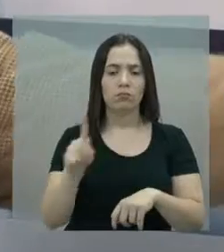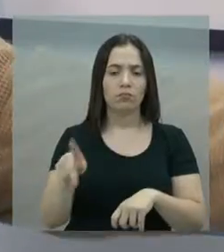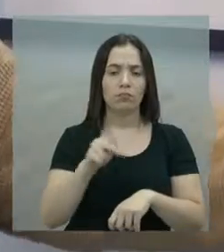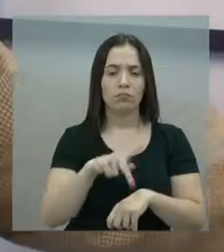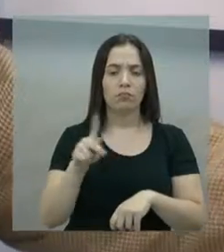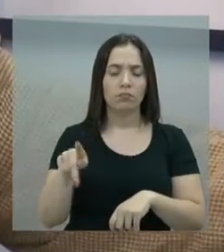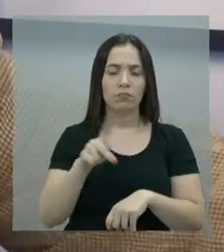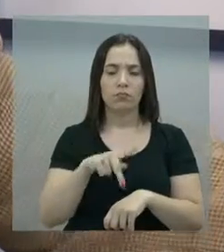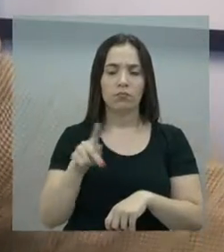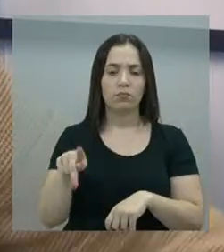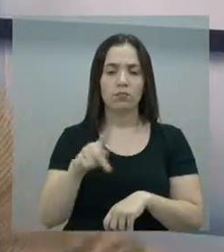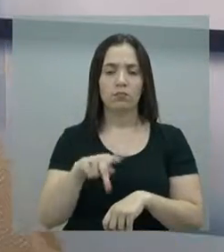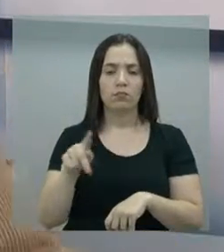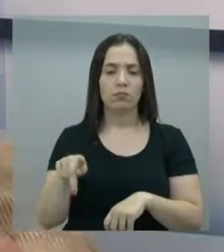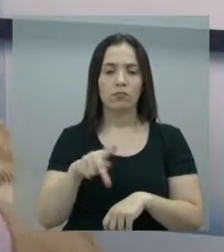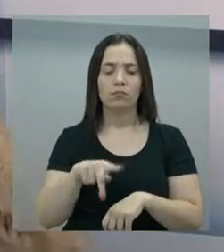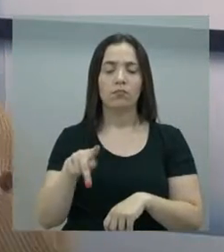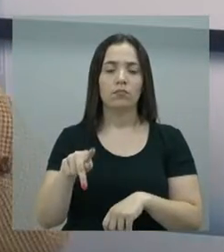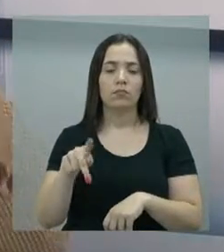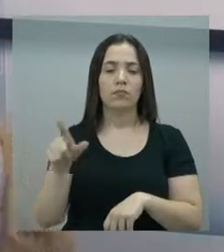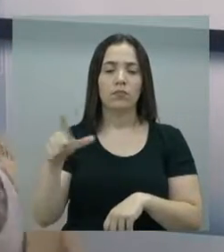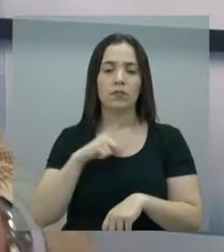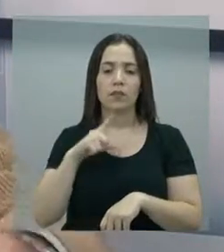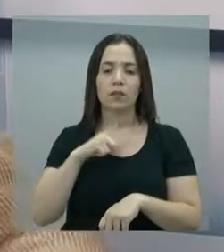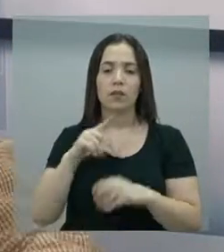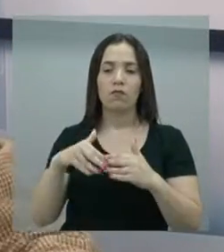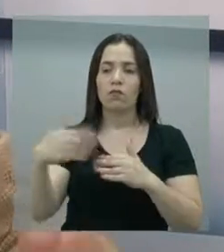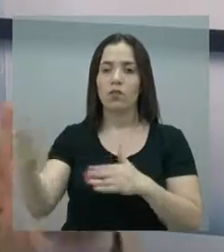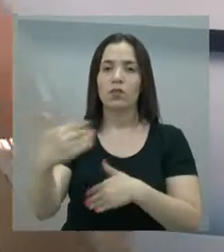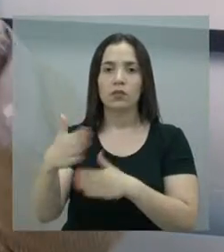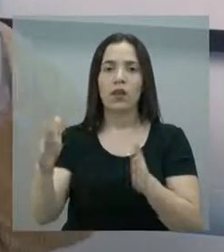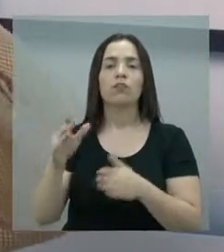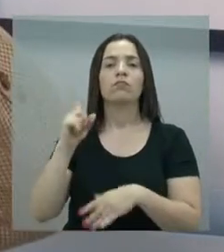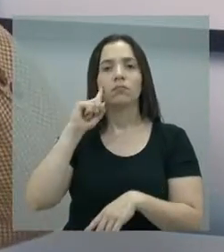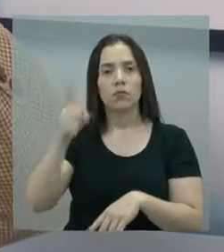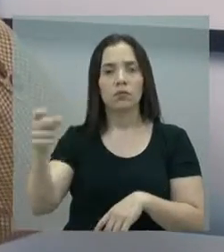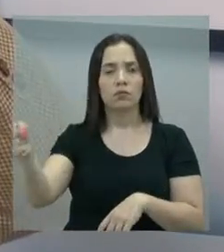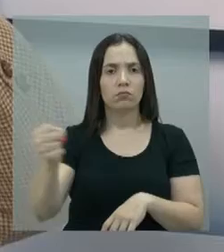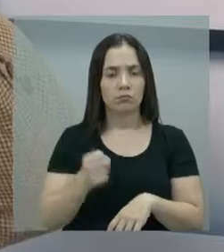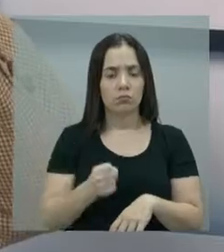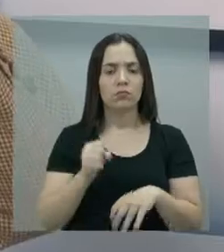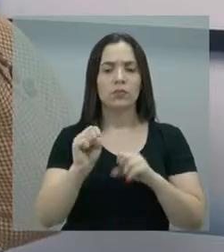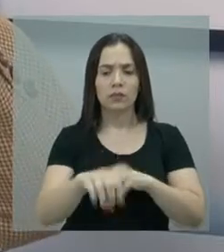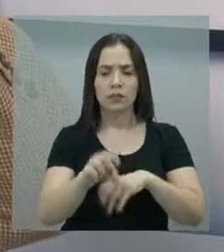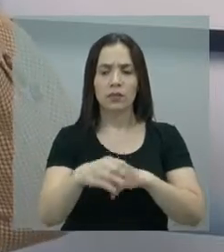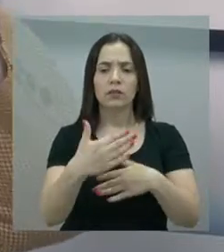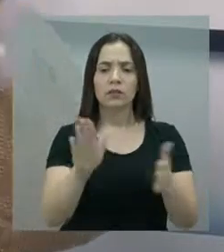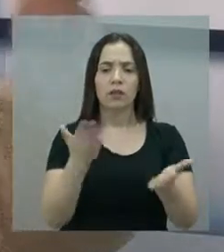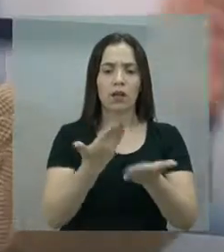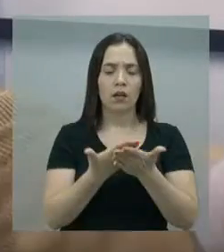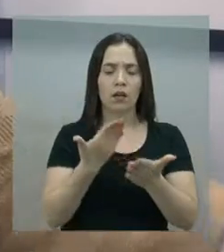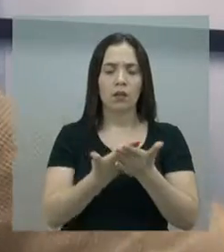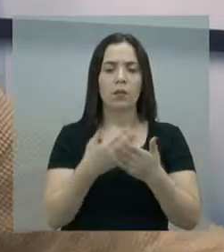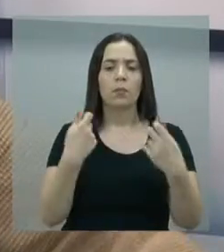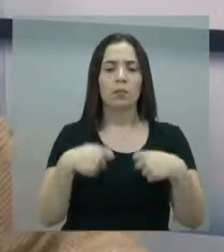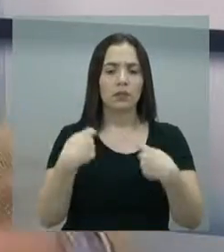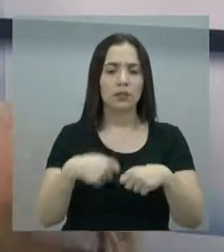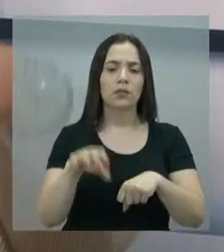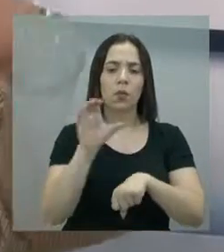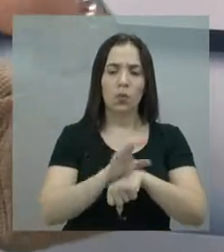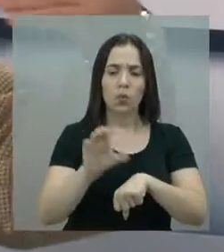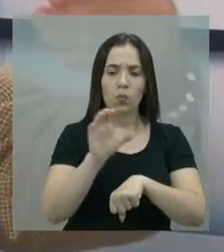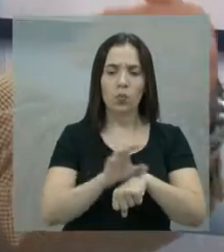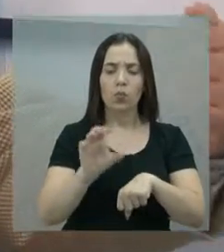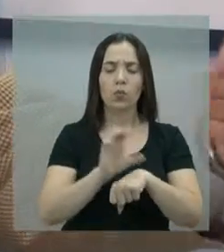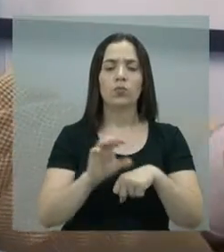em disponibilidade perdeu a disponibilidade. Professor que estava fora da sala de aula foi para a sala de aula. Professor que não se reciclava teve que se reciclar.